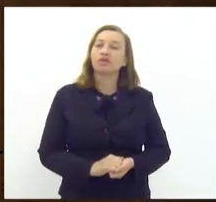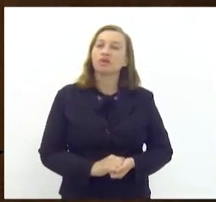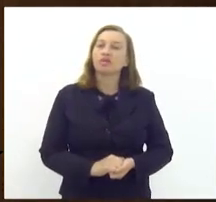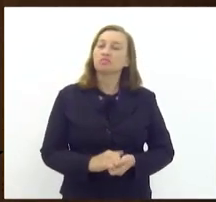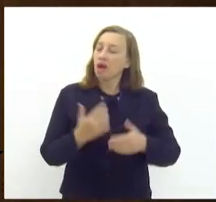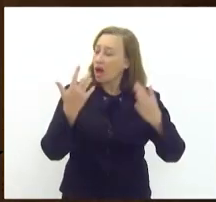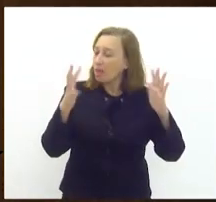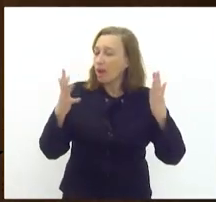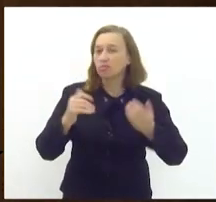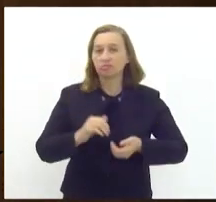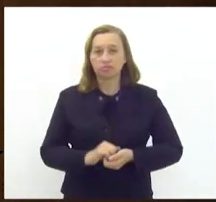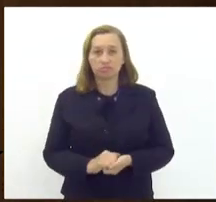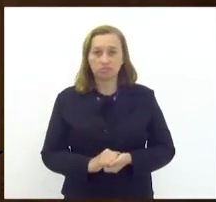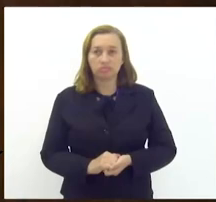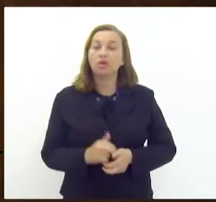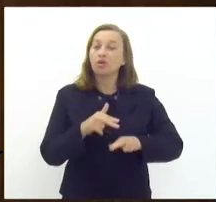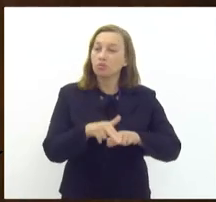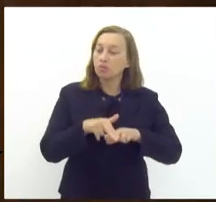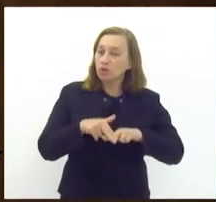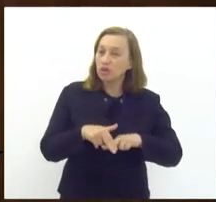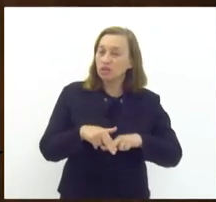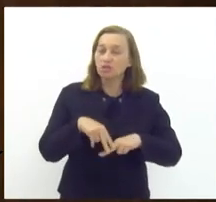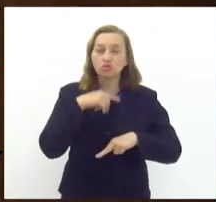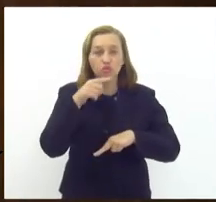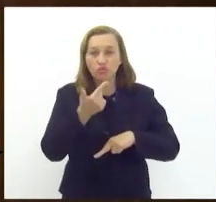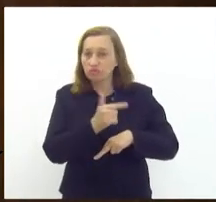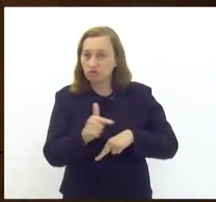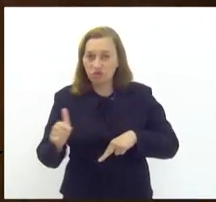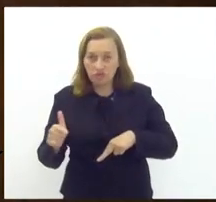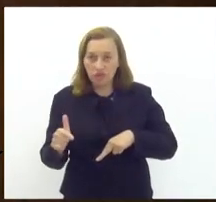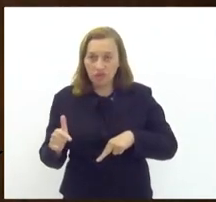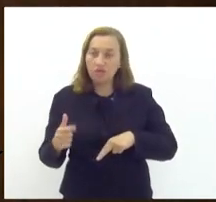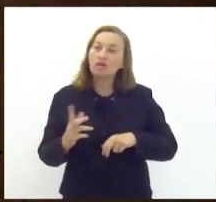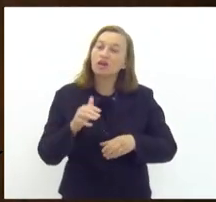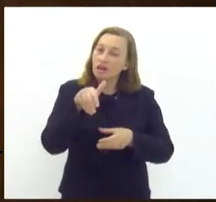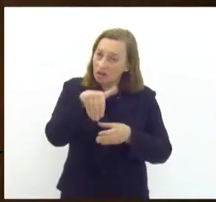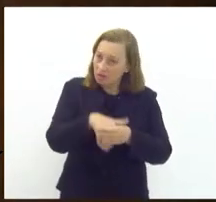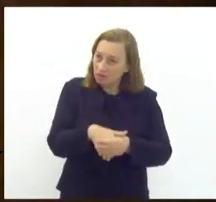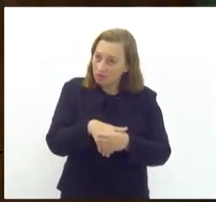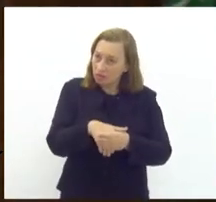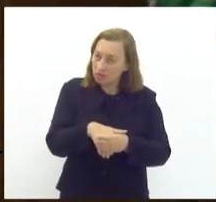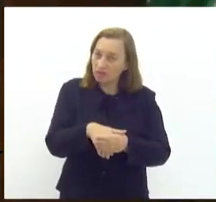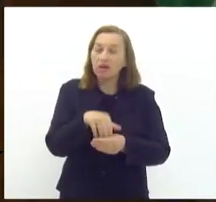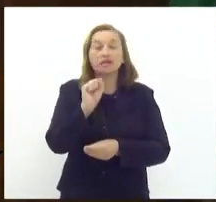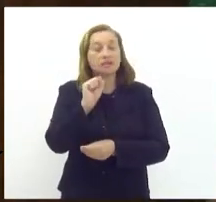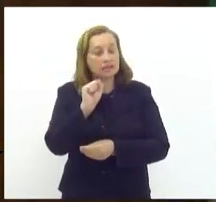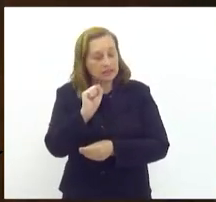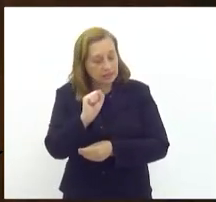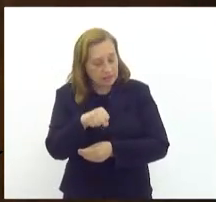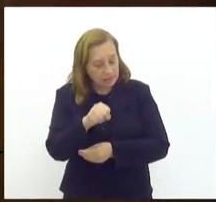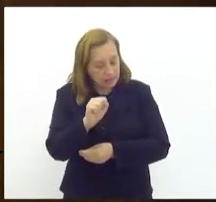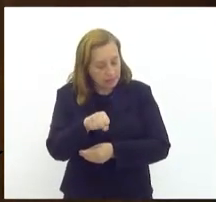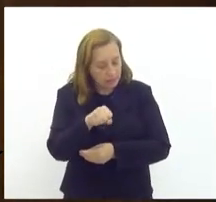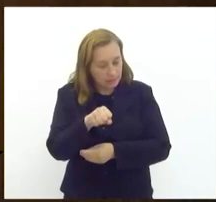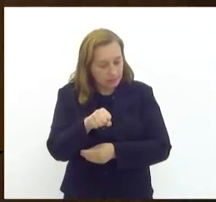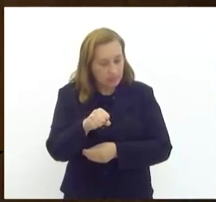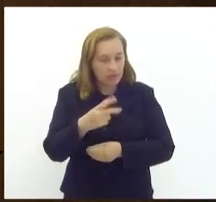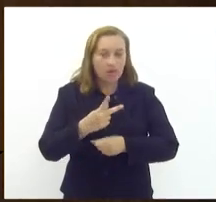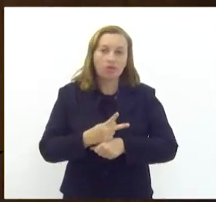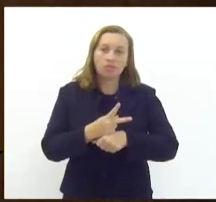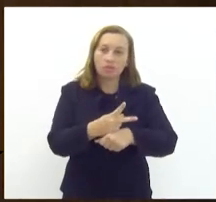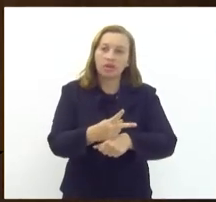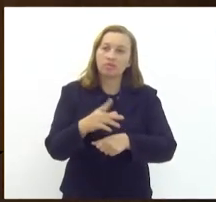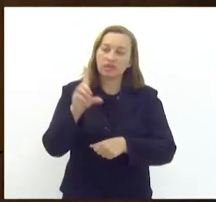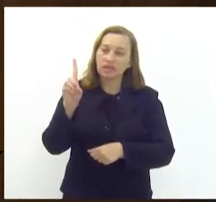aplausos por isso não tivemos dúvidas em votar favorável ao prêmio